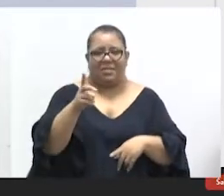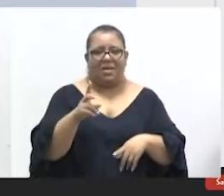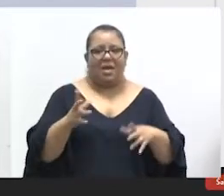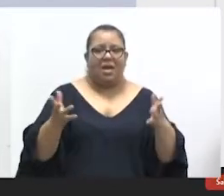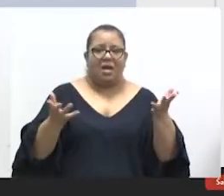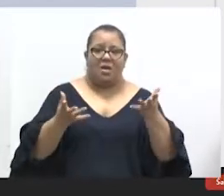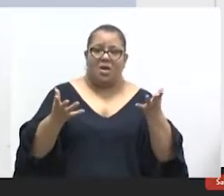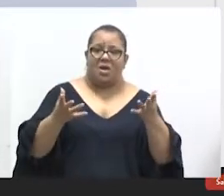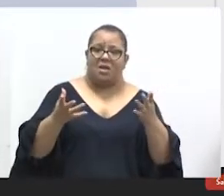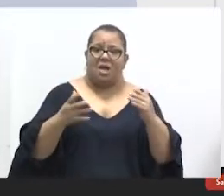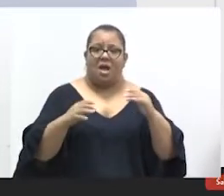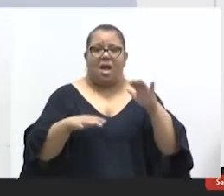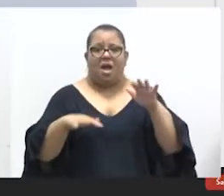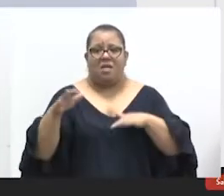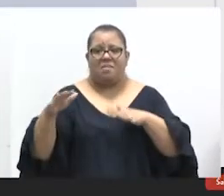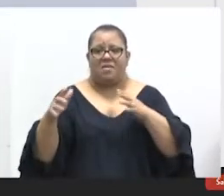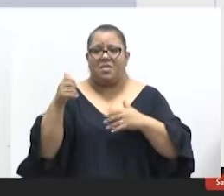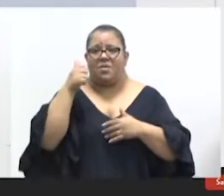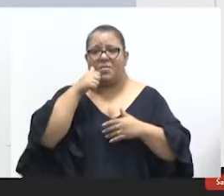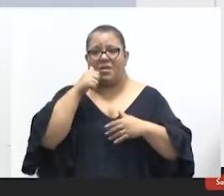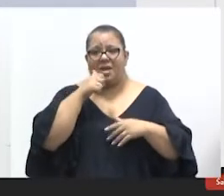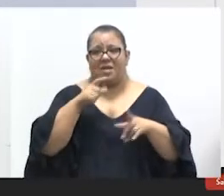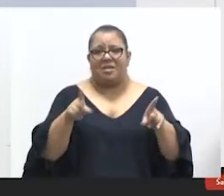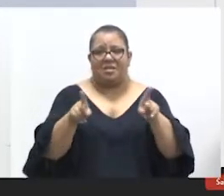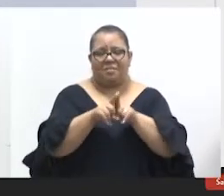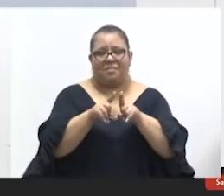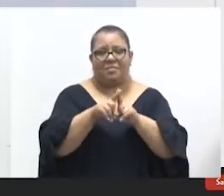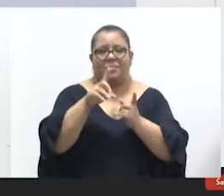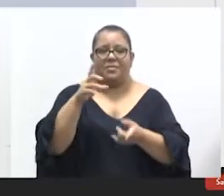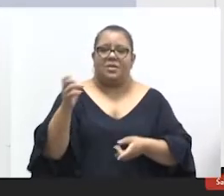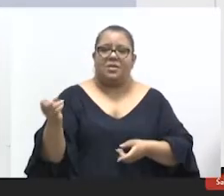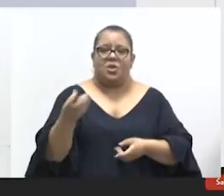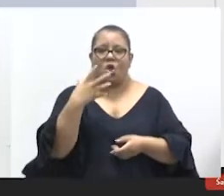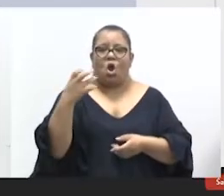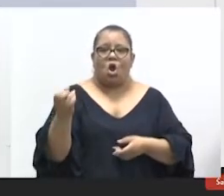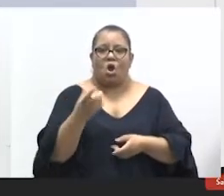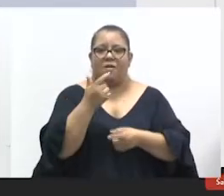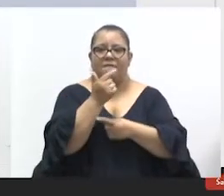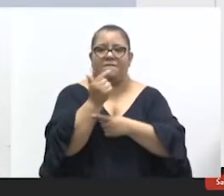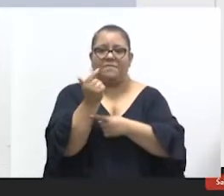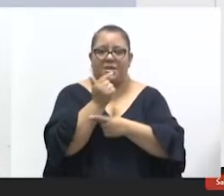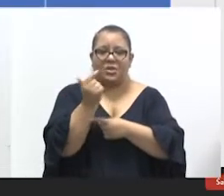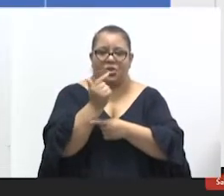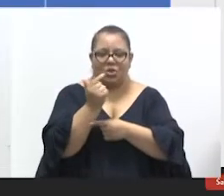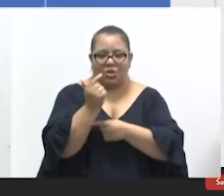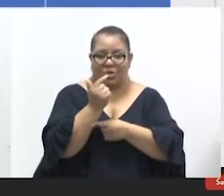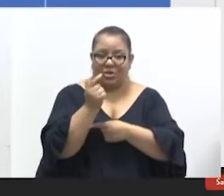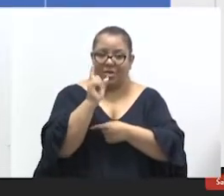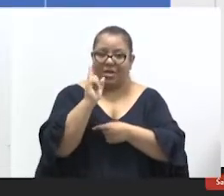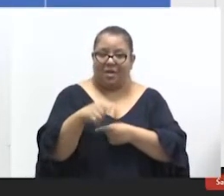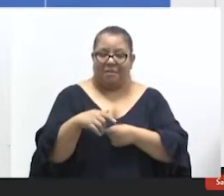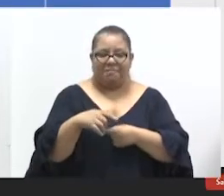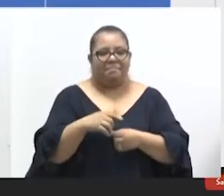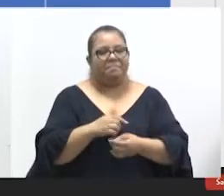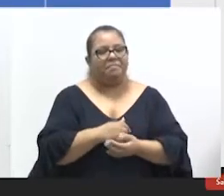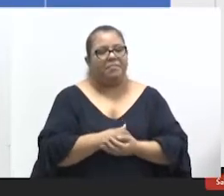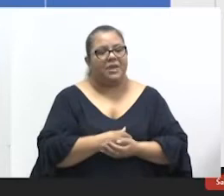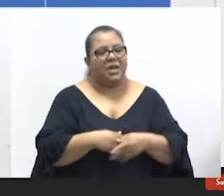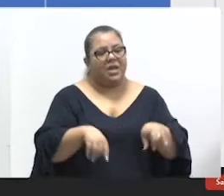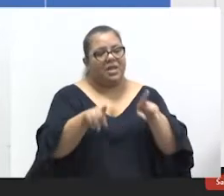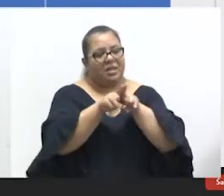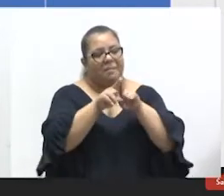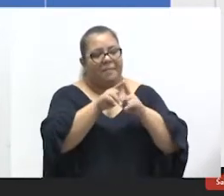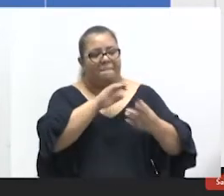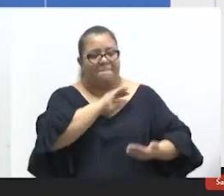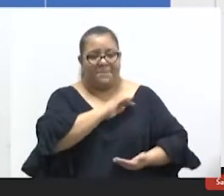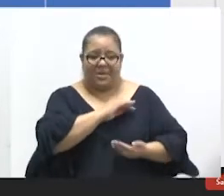de uma linha ascendente para as mulheres. 22 casos em mulheres e 45 em homens. Pode passar. Em relação à mama, né?